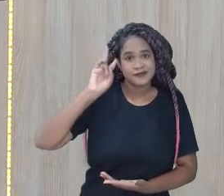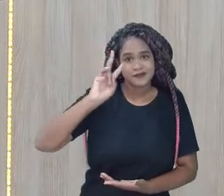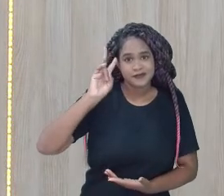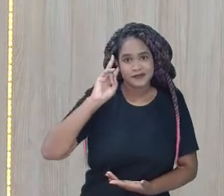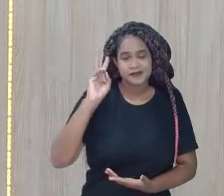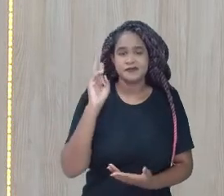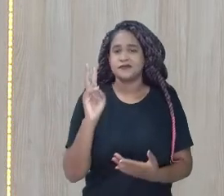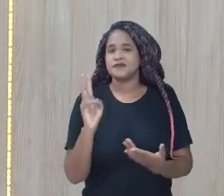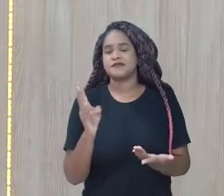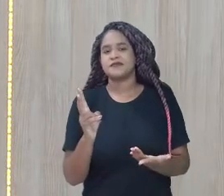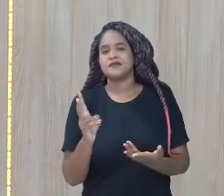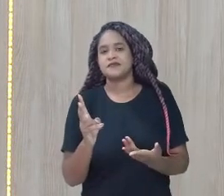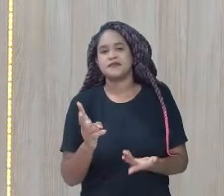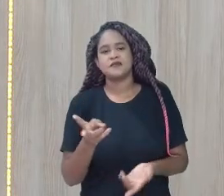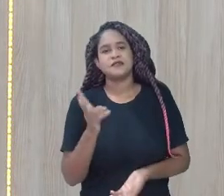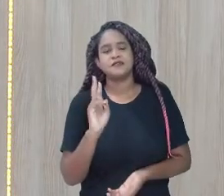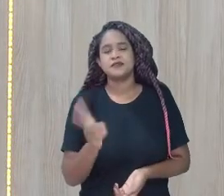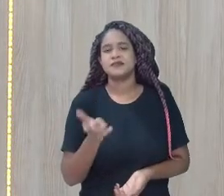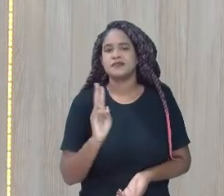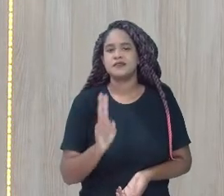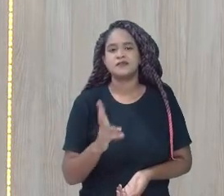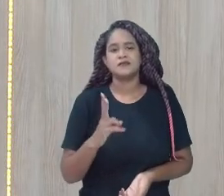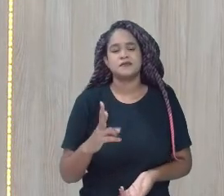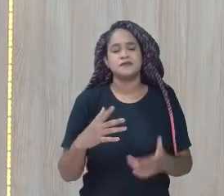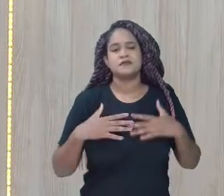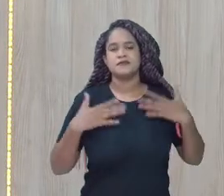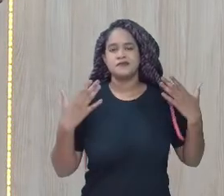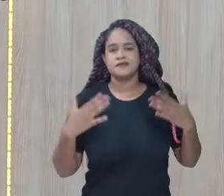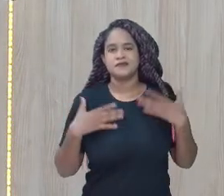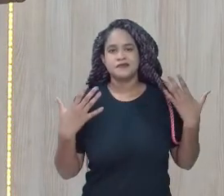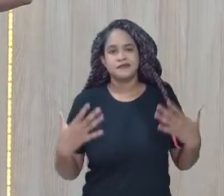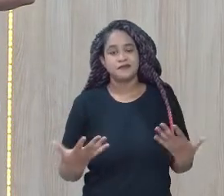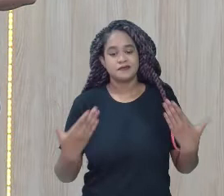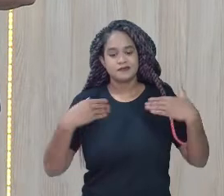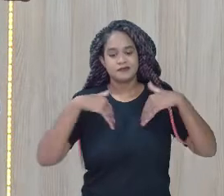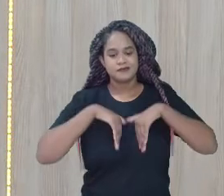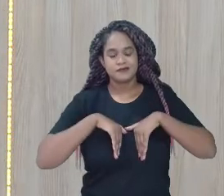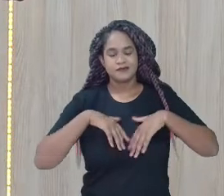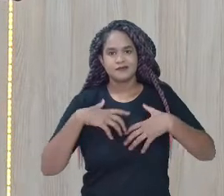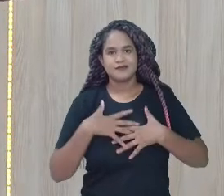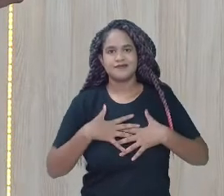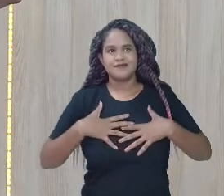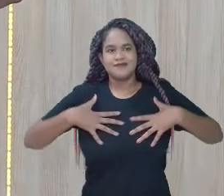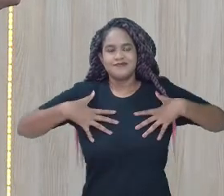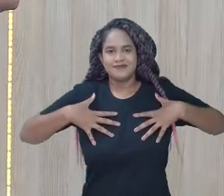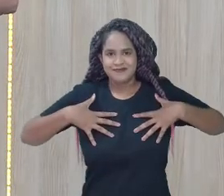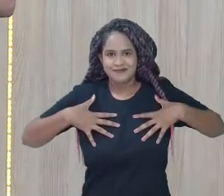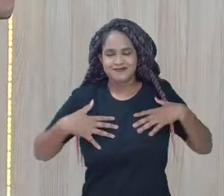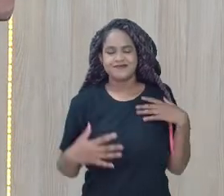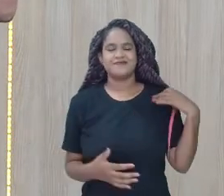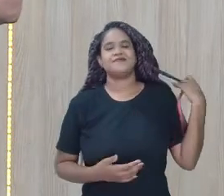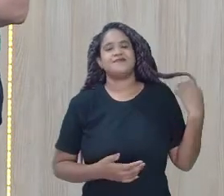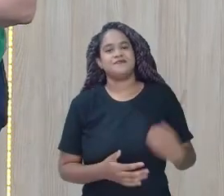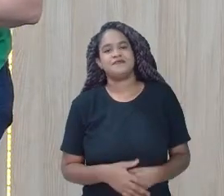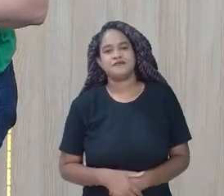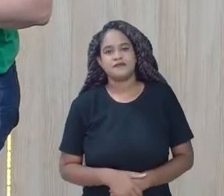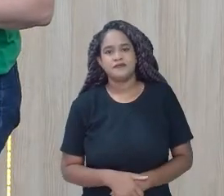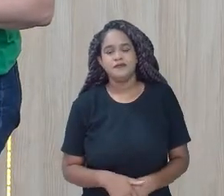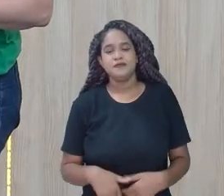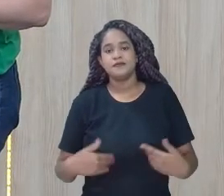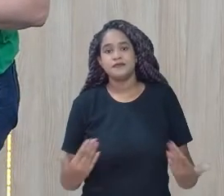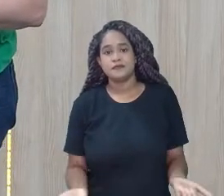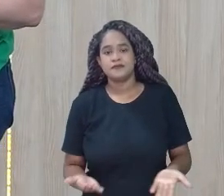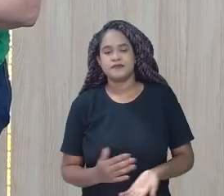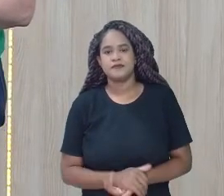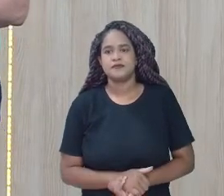e com muita alegria, ela gera uma sensação incrível em quem ouve. Então, foi assim